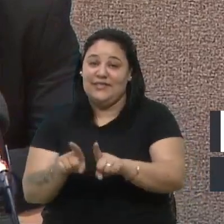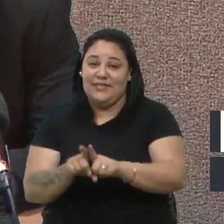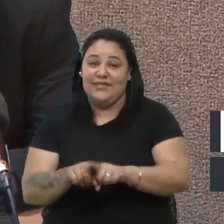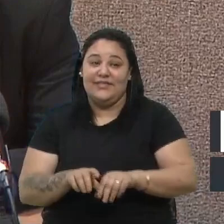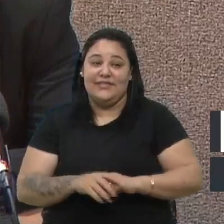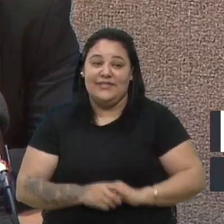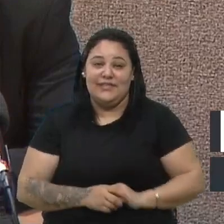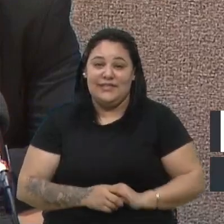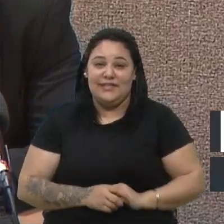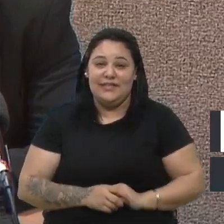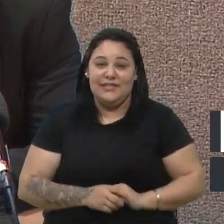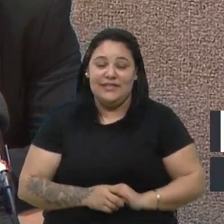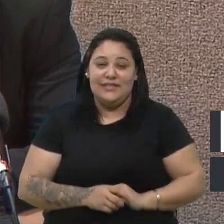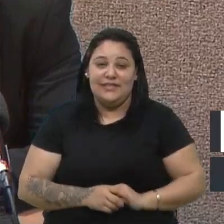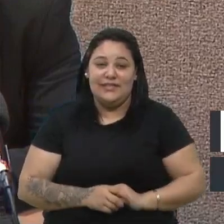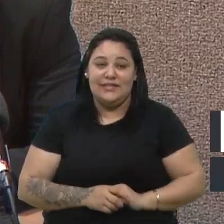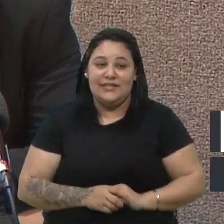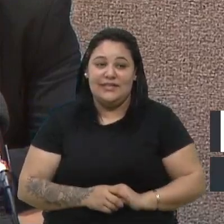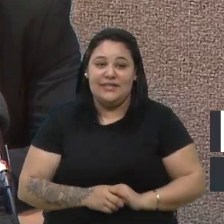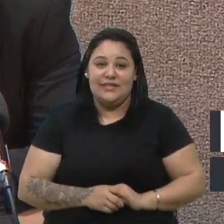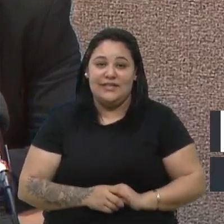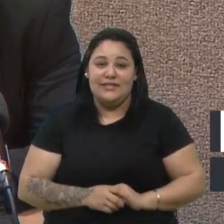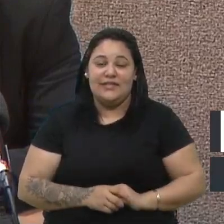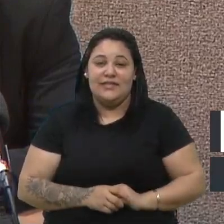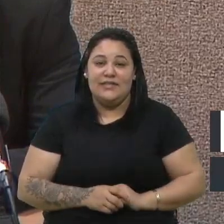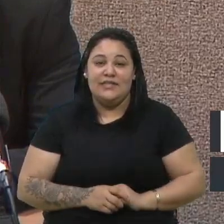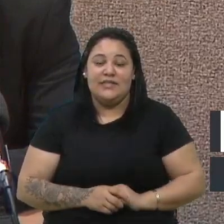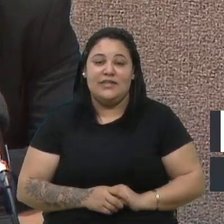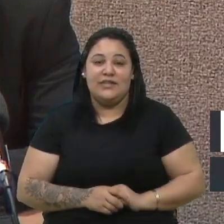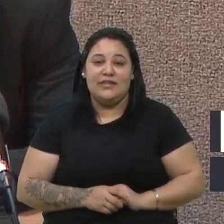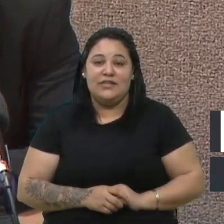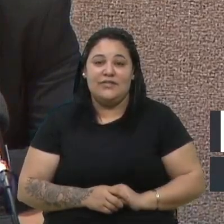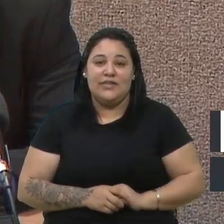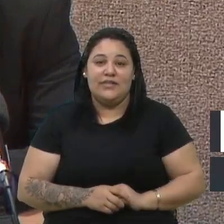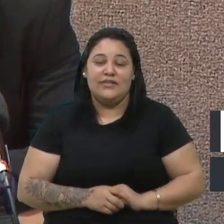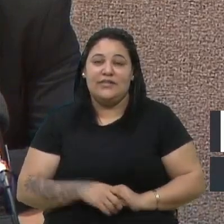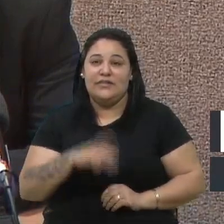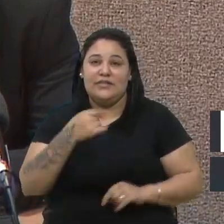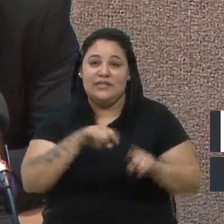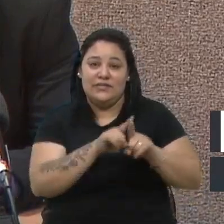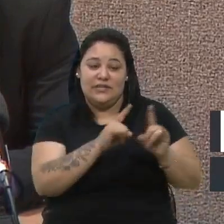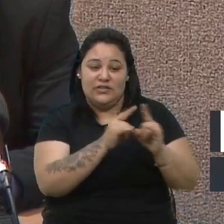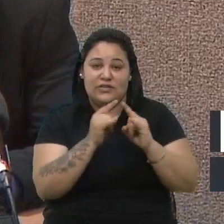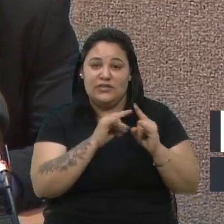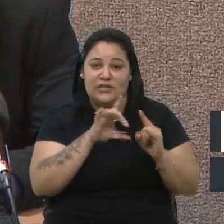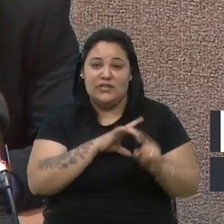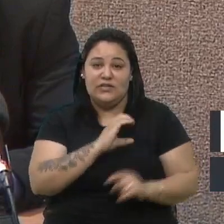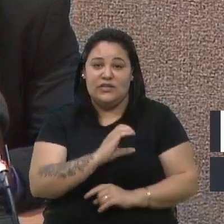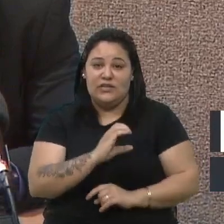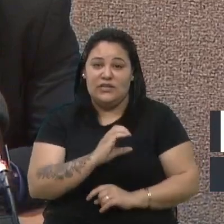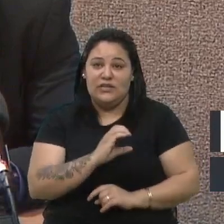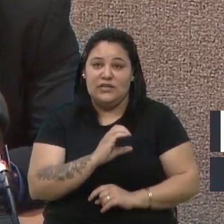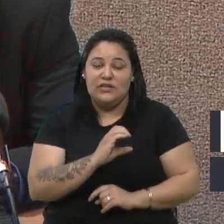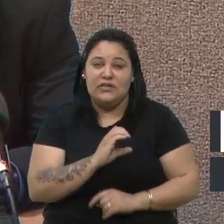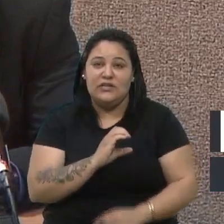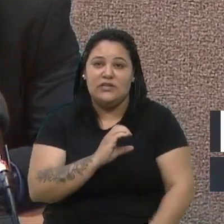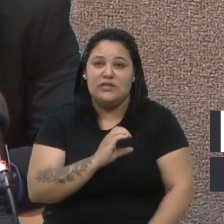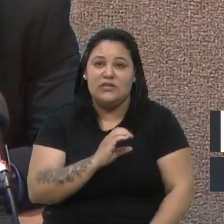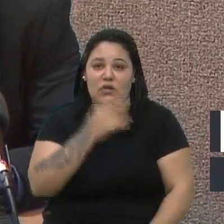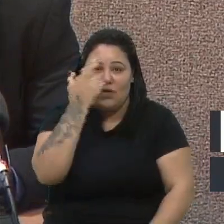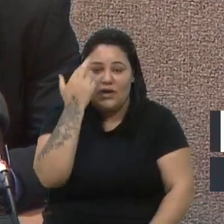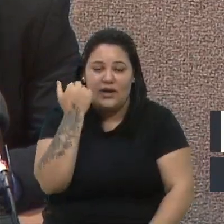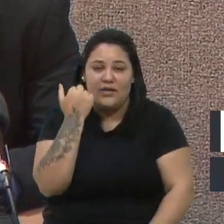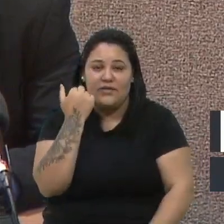cantor também. Mas sobre o trabalho social, também tem, além da fundação, vereador Cadori, o CVV. O vereador Rafael me lembra